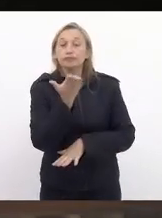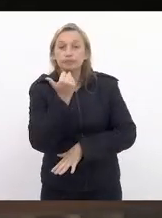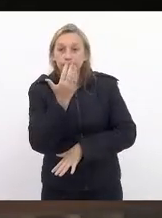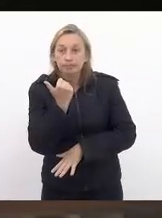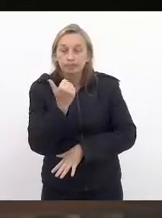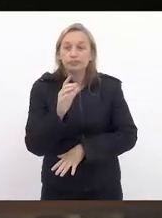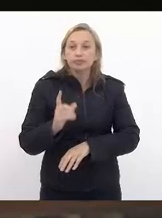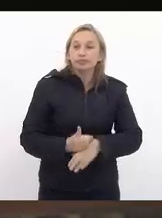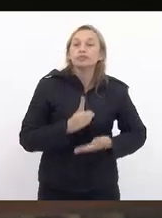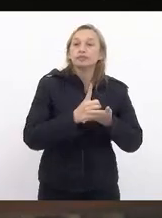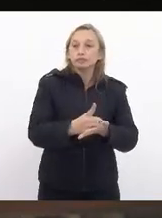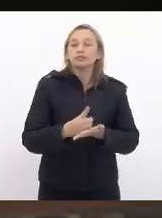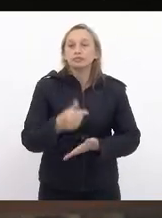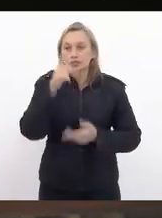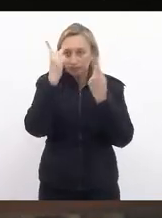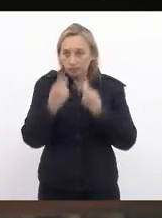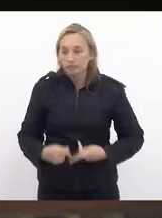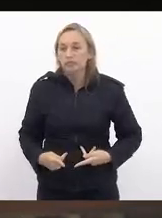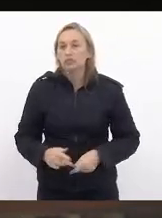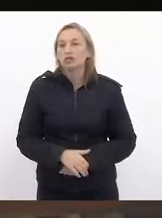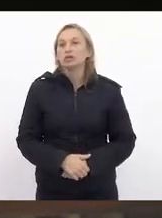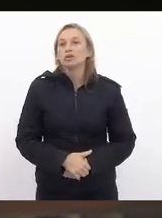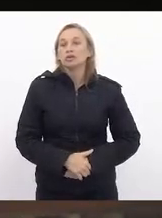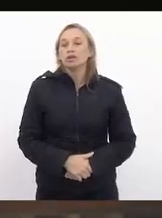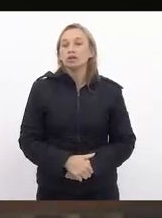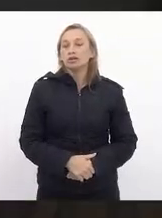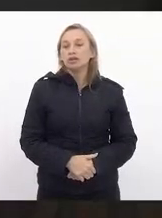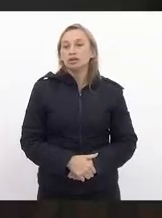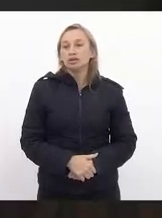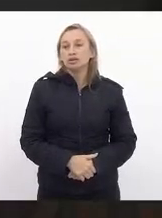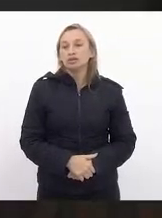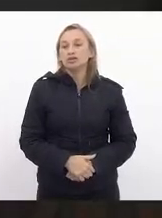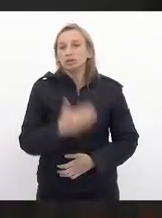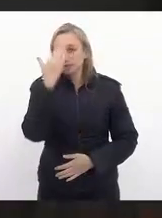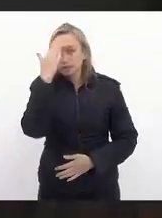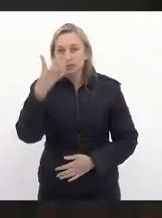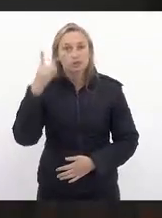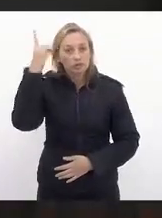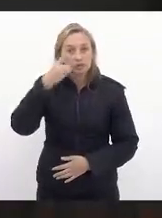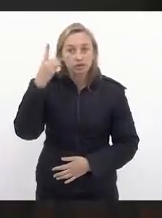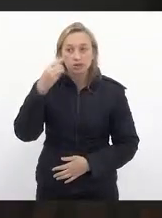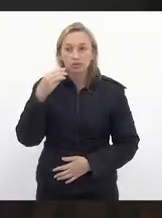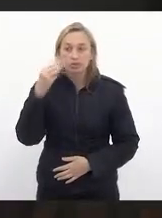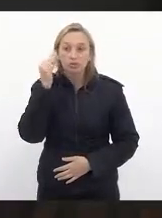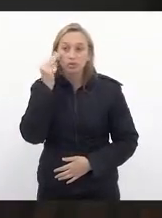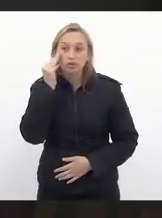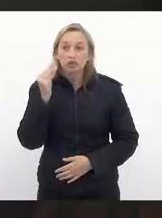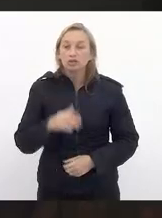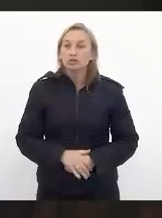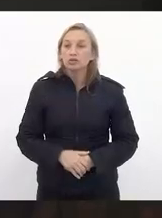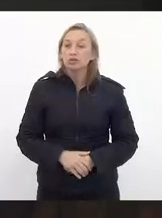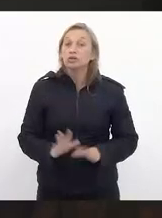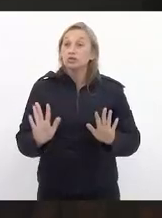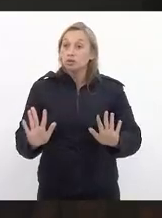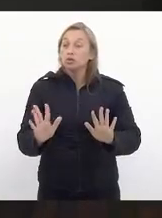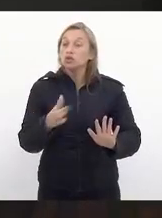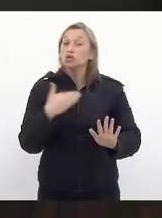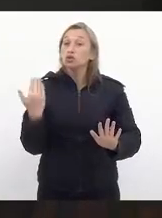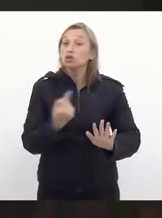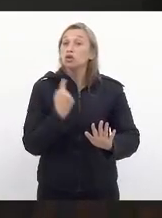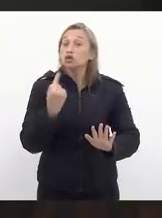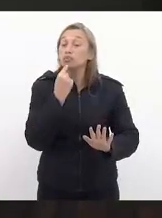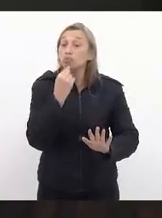alimento à dignidade humana é o brigadeiro tá da Mônica é nós